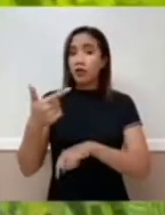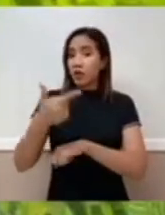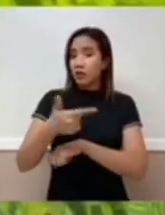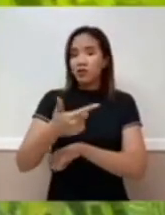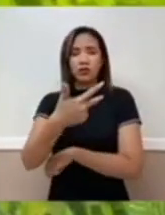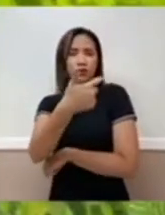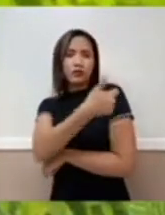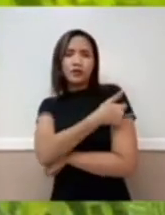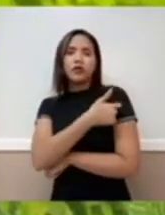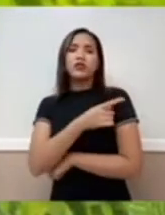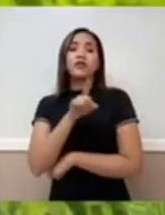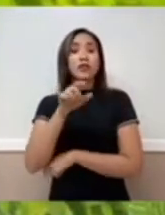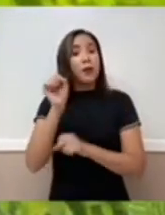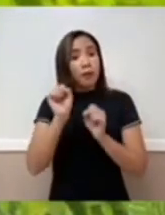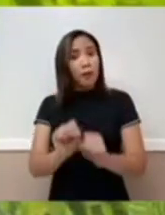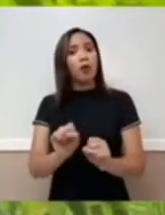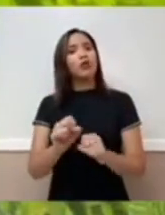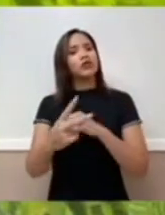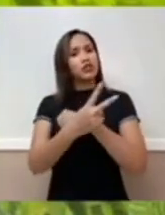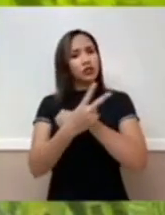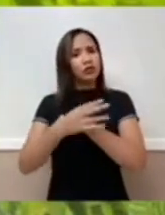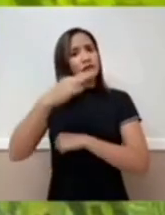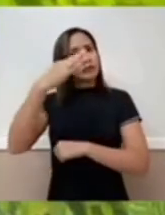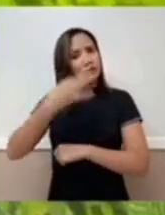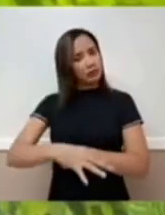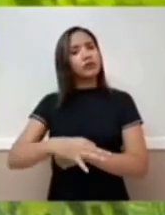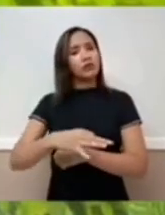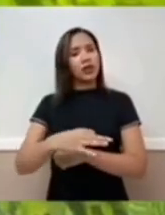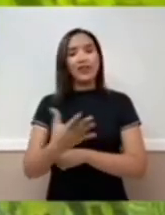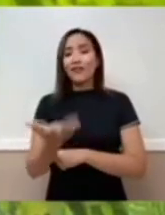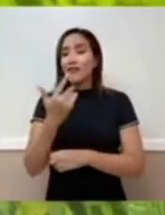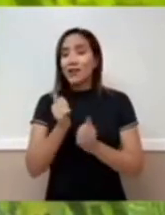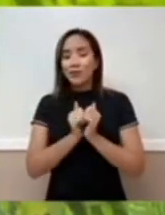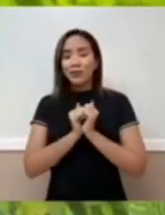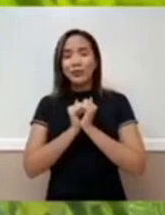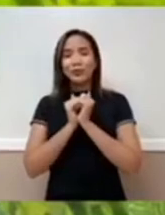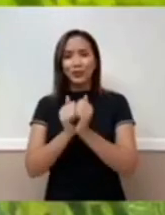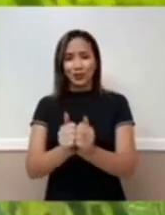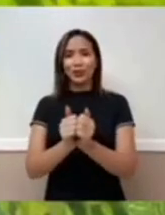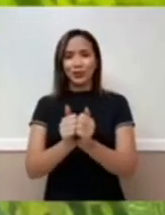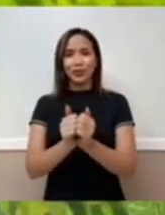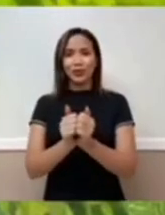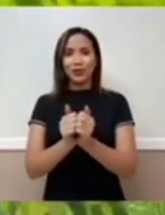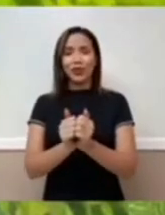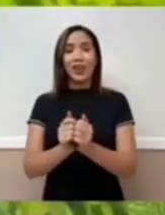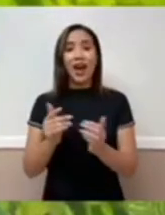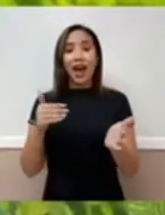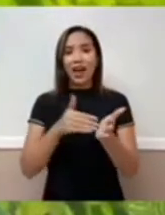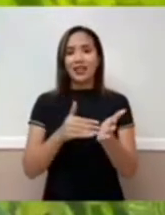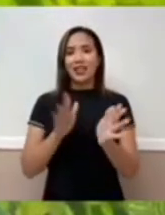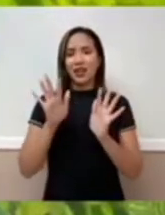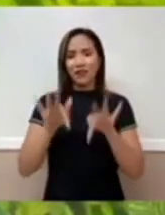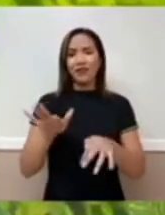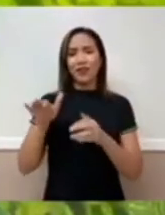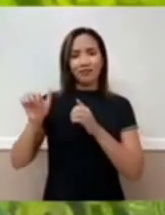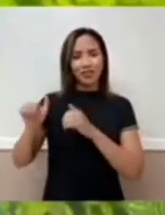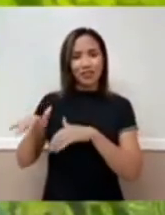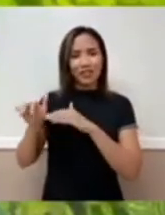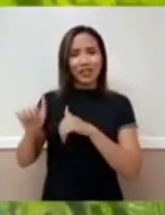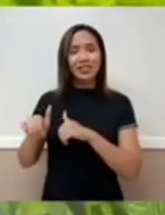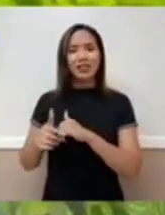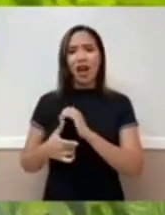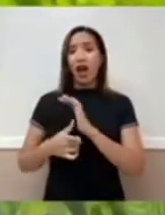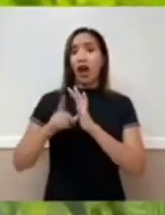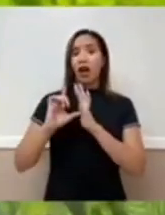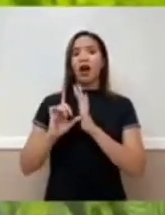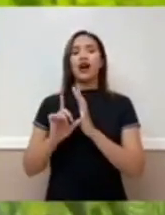em seguida com a segunda dose para que você possa estar protegido vamos juntos portão e até o final de setembro